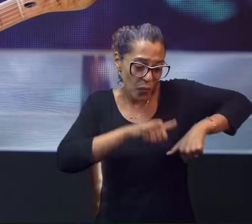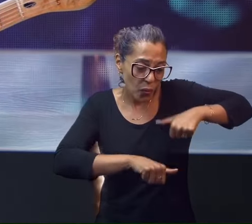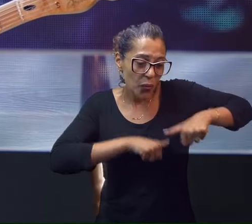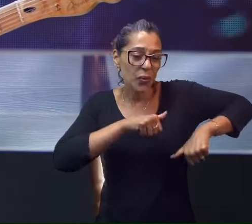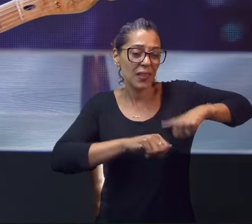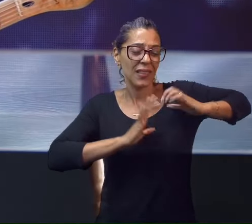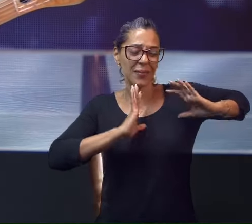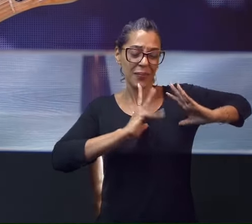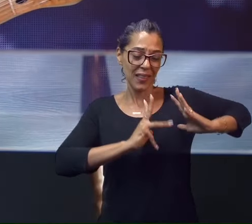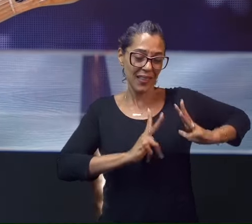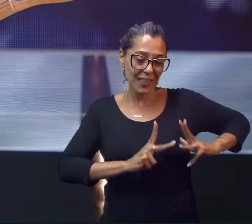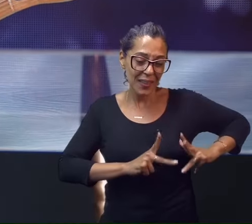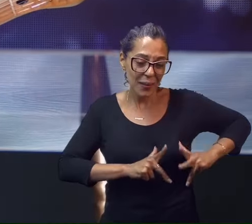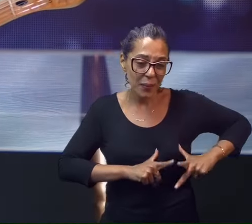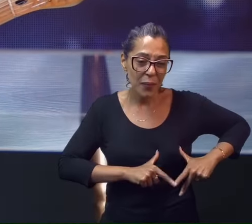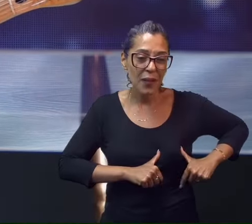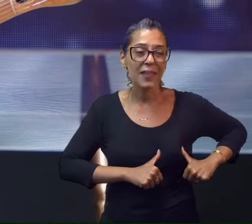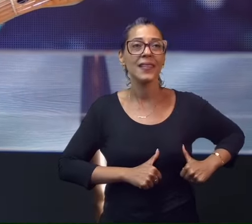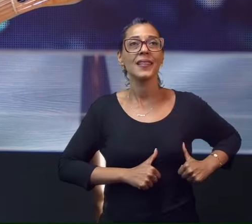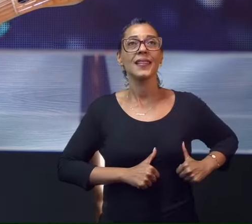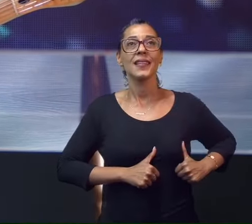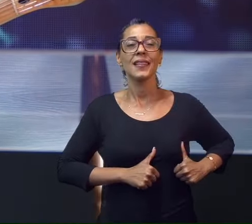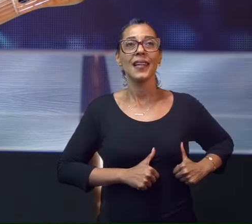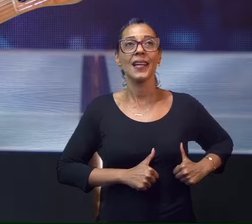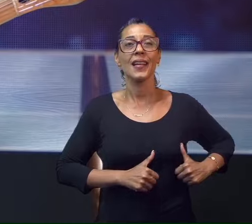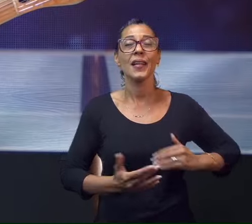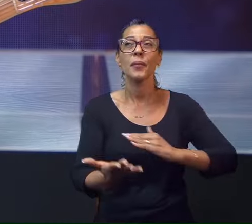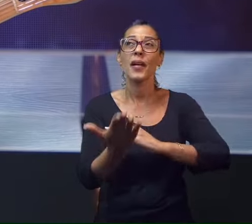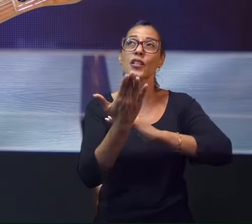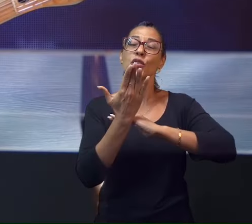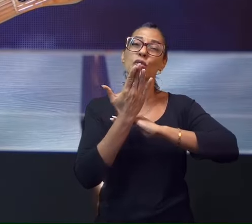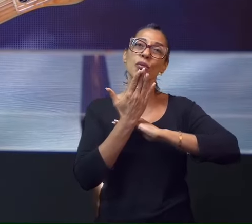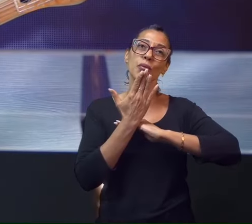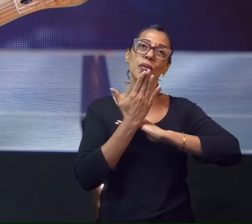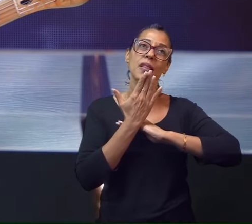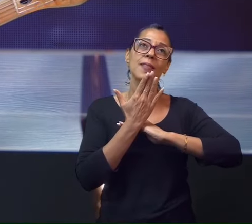e me faça de novo